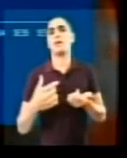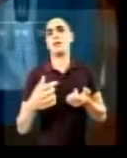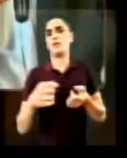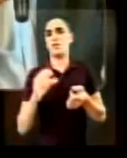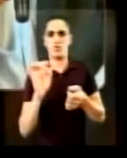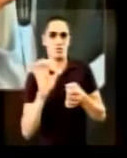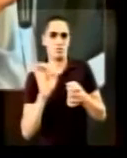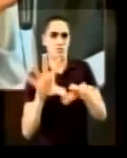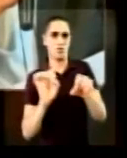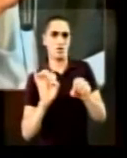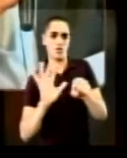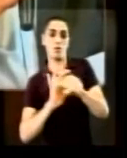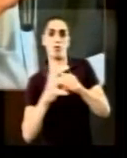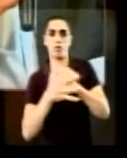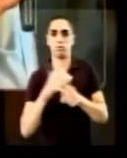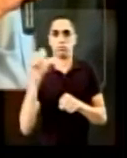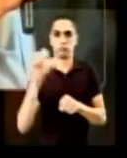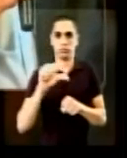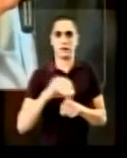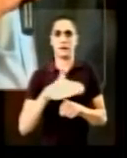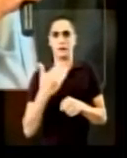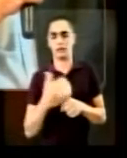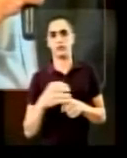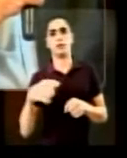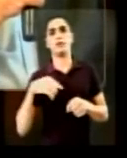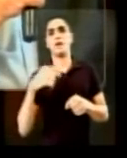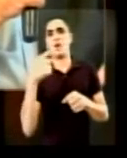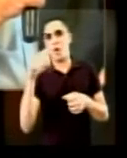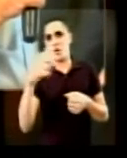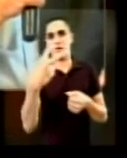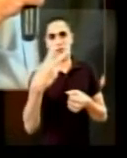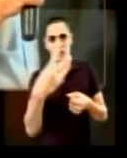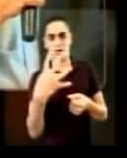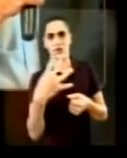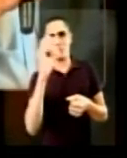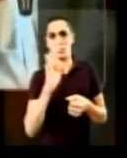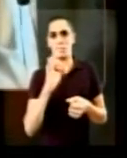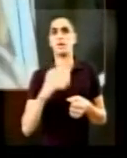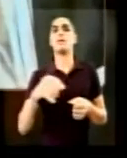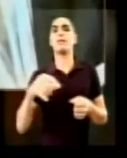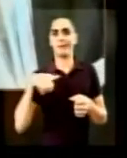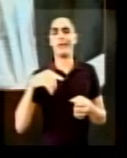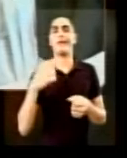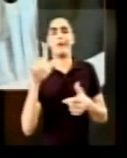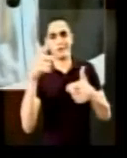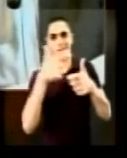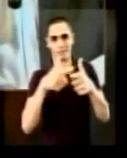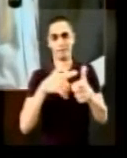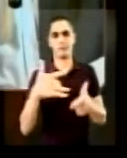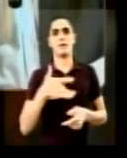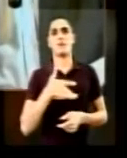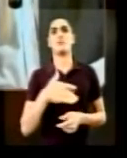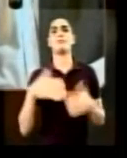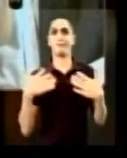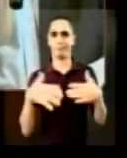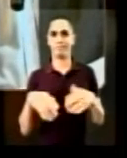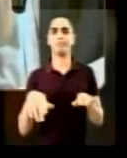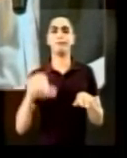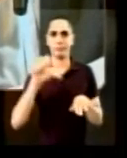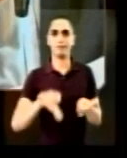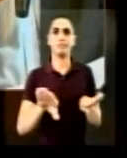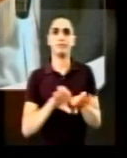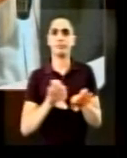doenças respiratórias. O próximo. Também faremos uma média dos